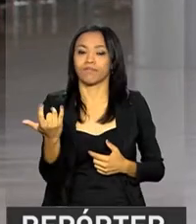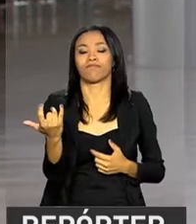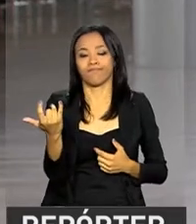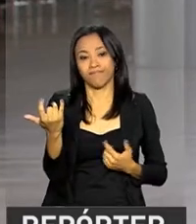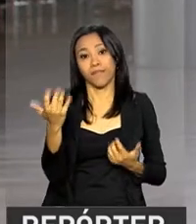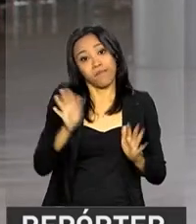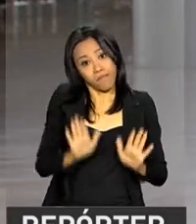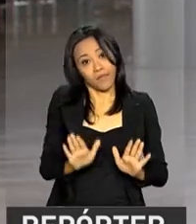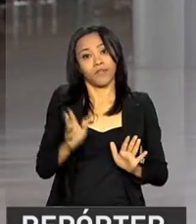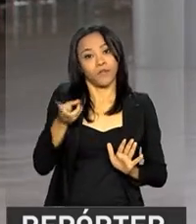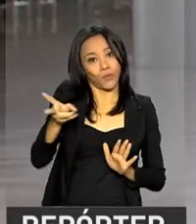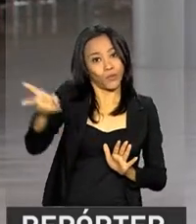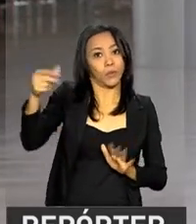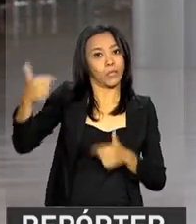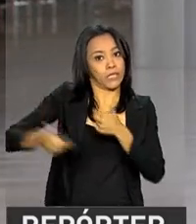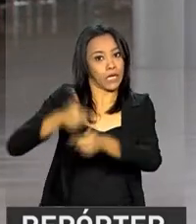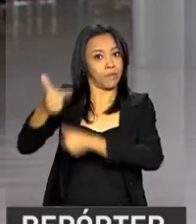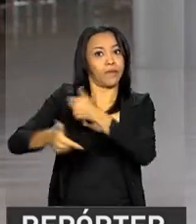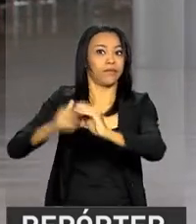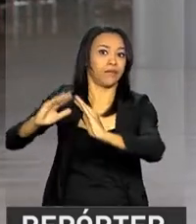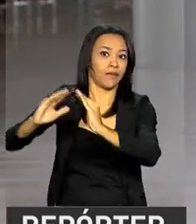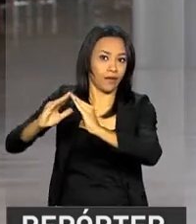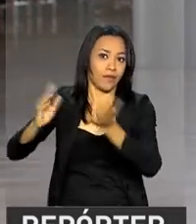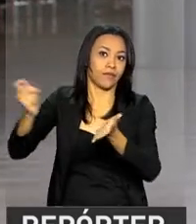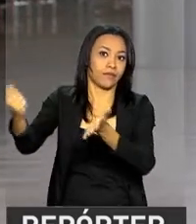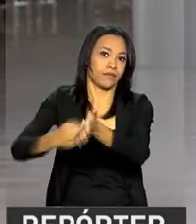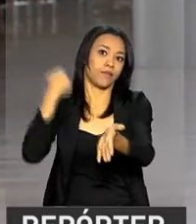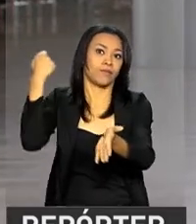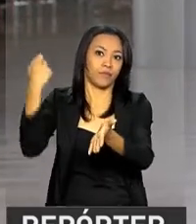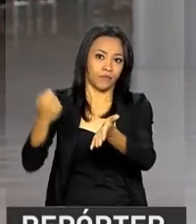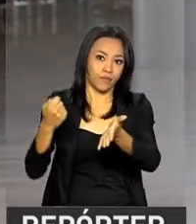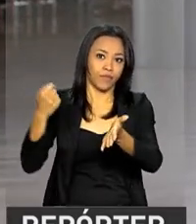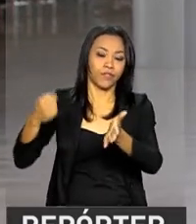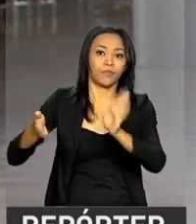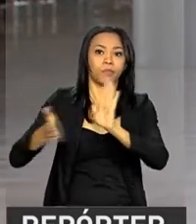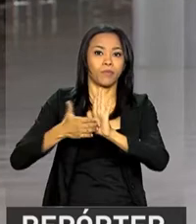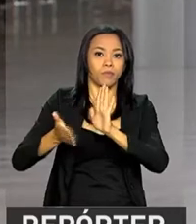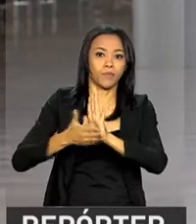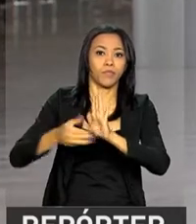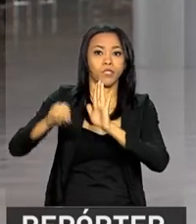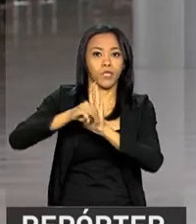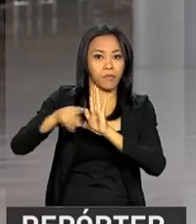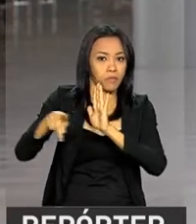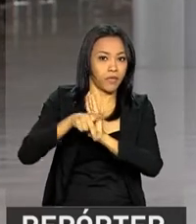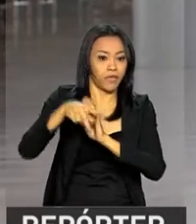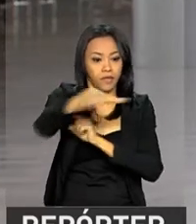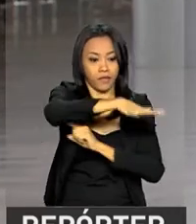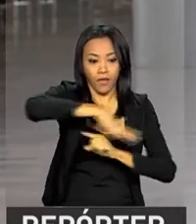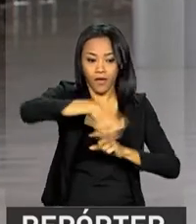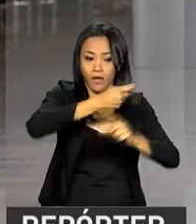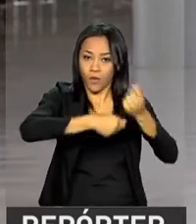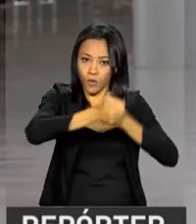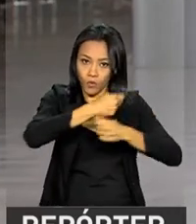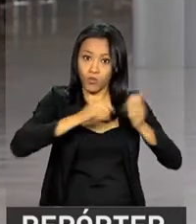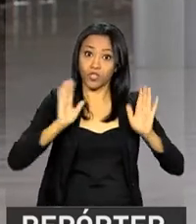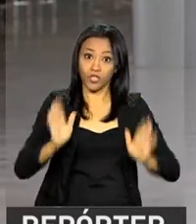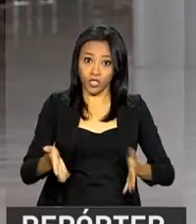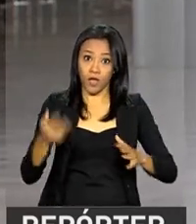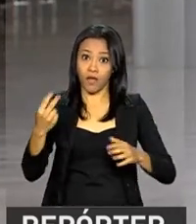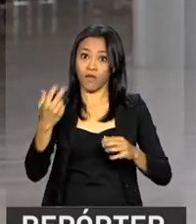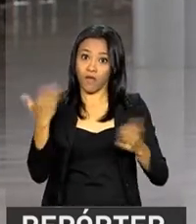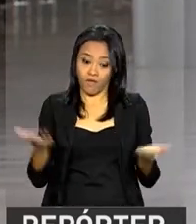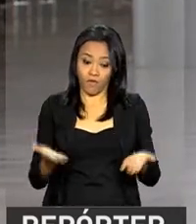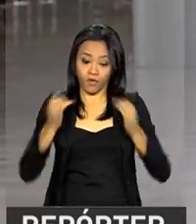Mas ele segue trabalhando em casa, inclusive com a assinatura das medidas provisórias da área econômica que nós acabamos de ver aqui